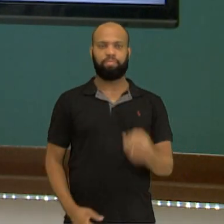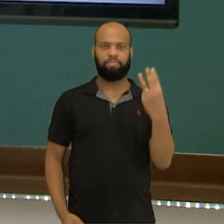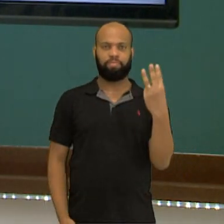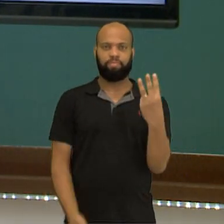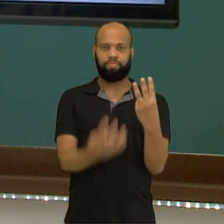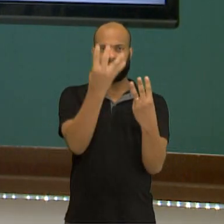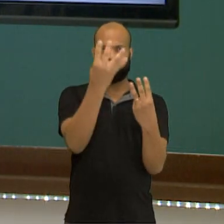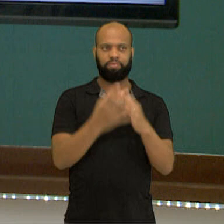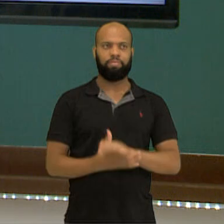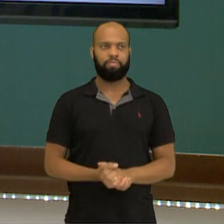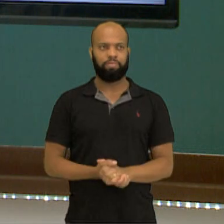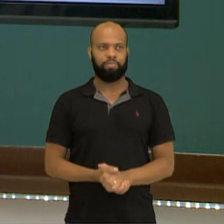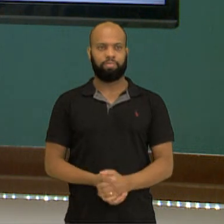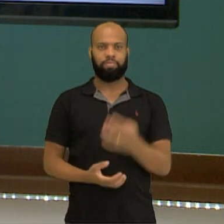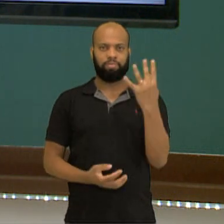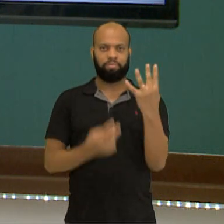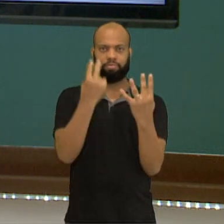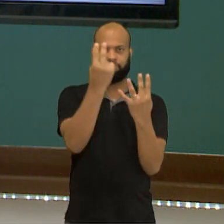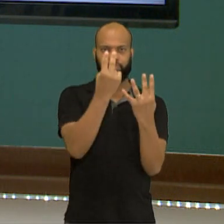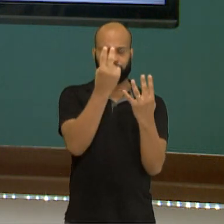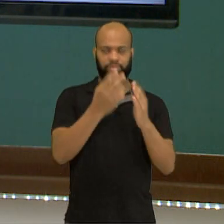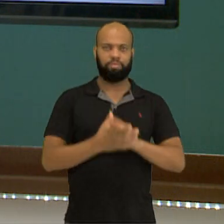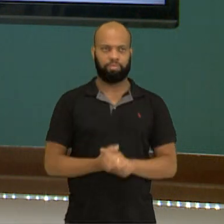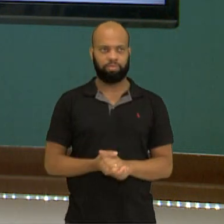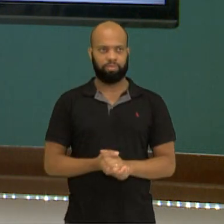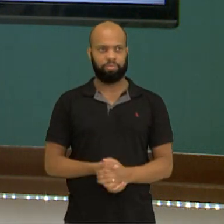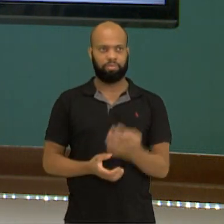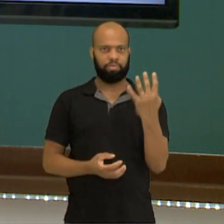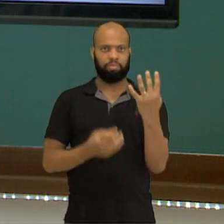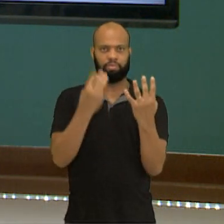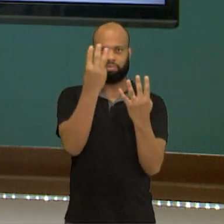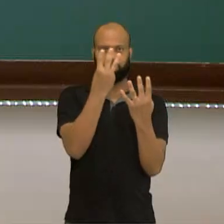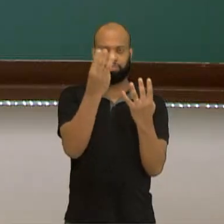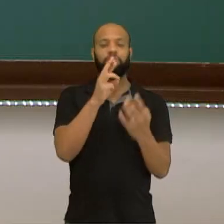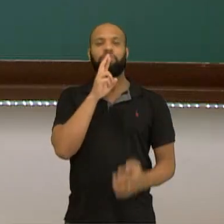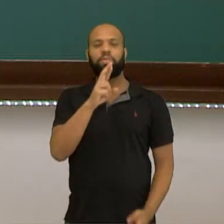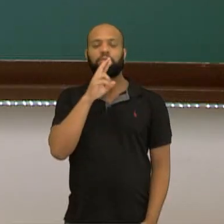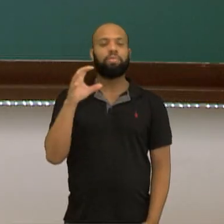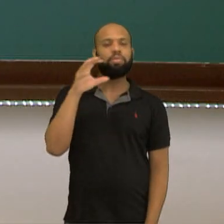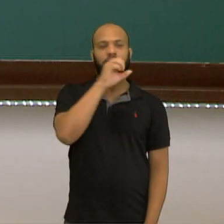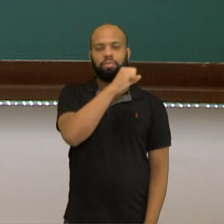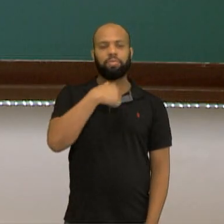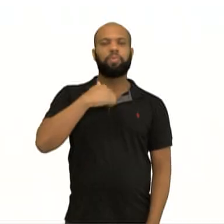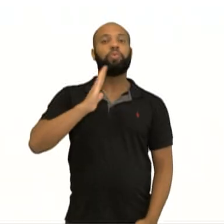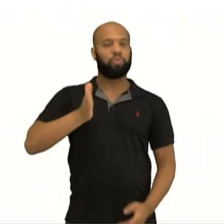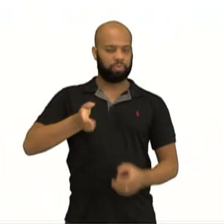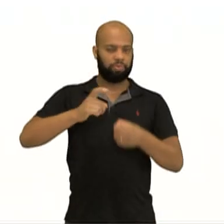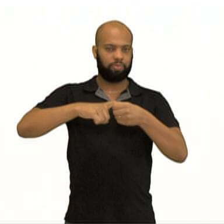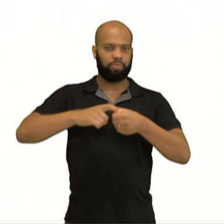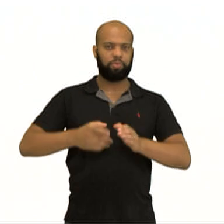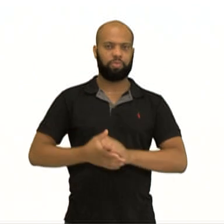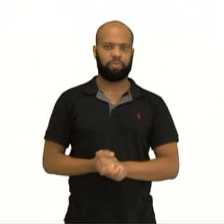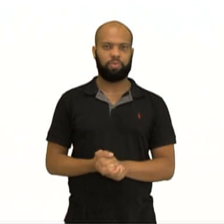quarta, 4 ao quadrado e 4 ao cubo. Resolvam rapidinho aí que a gente já volta.